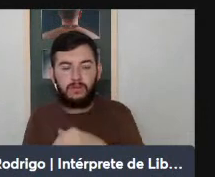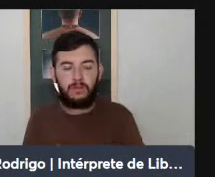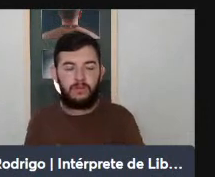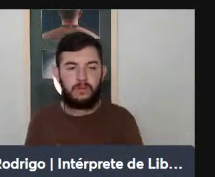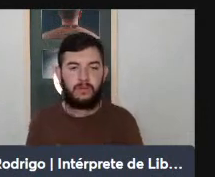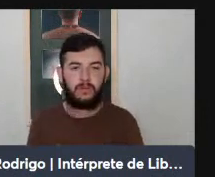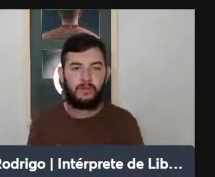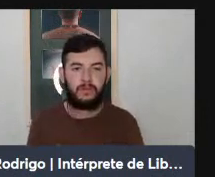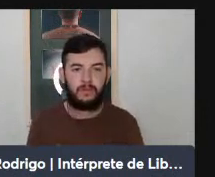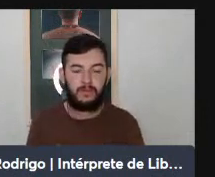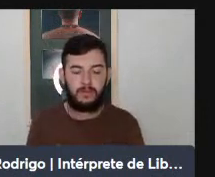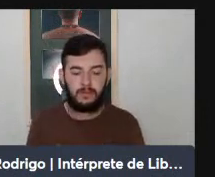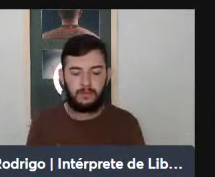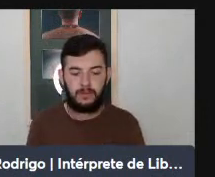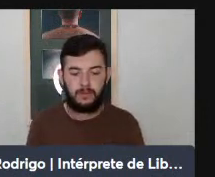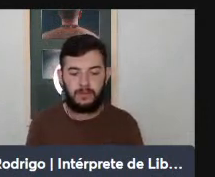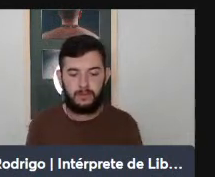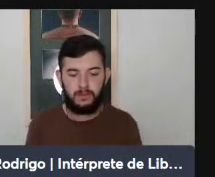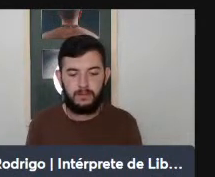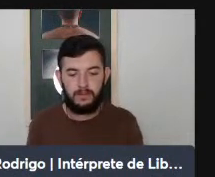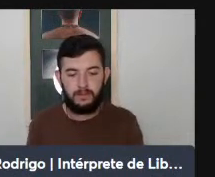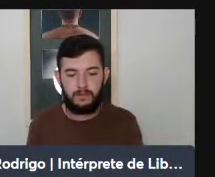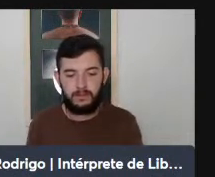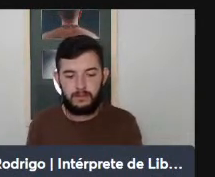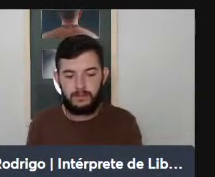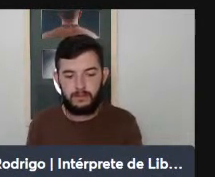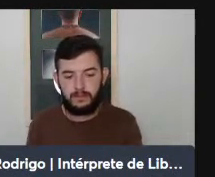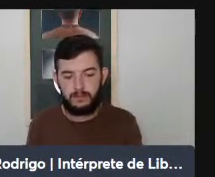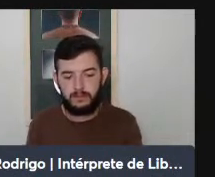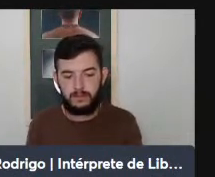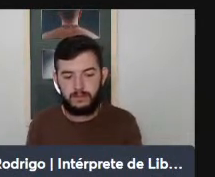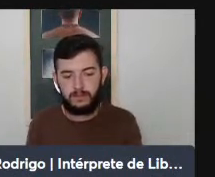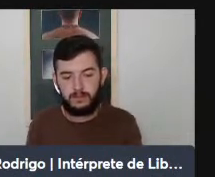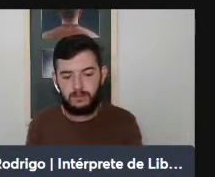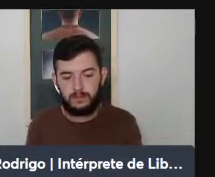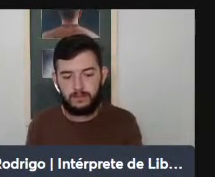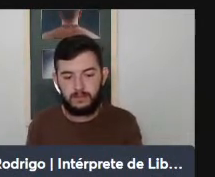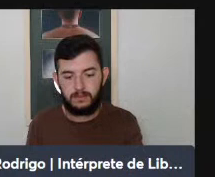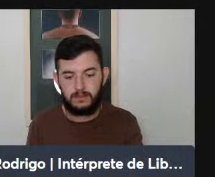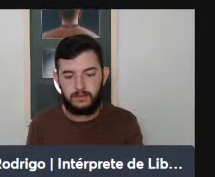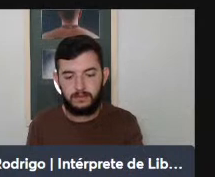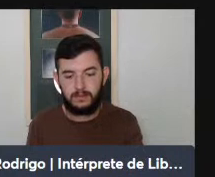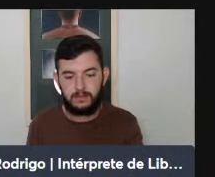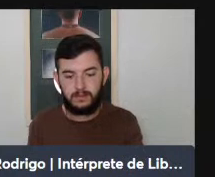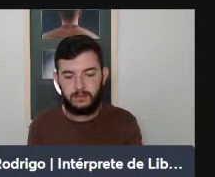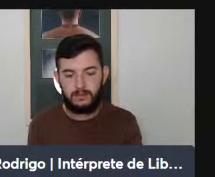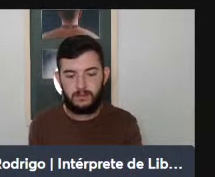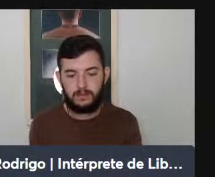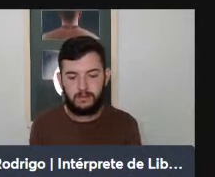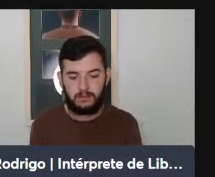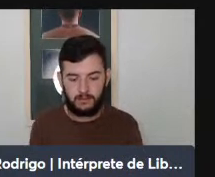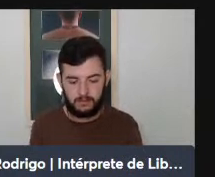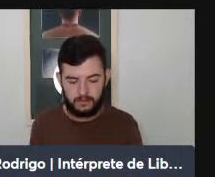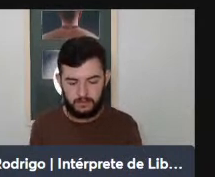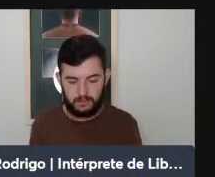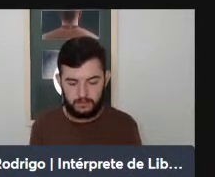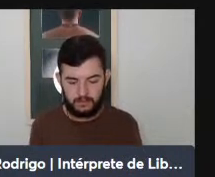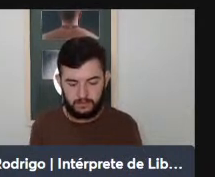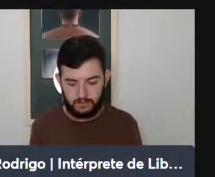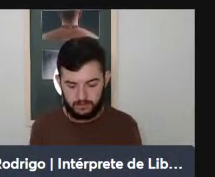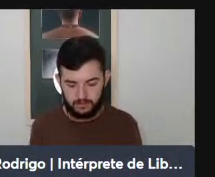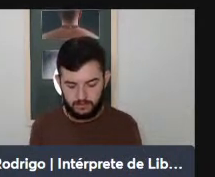A couple of words about what writing is. Firstly, writing is a